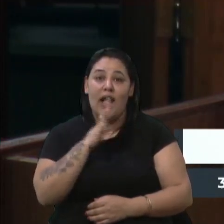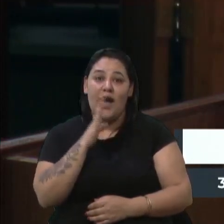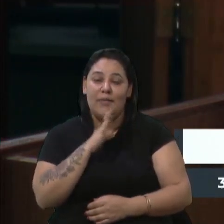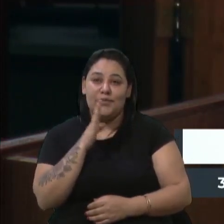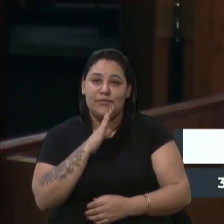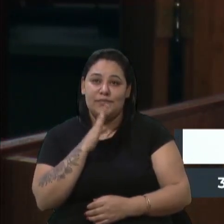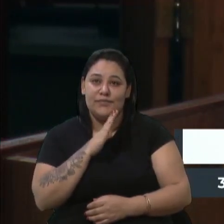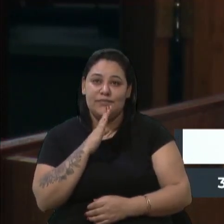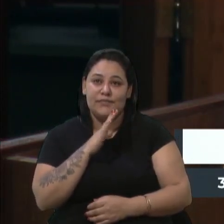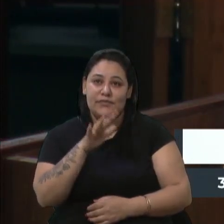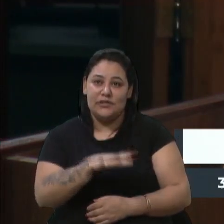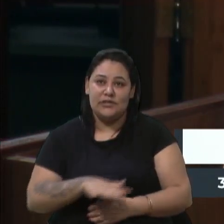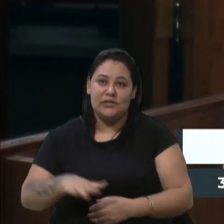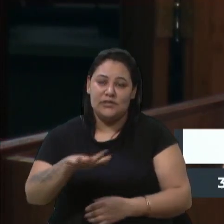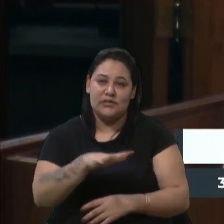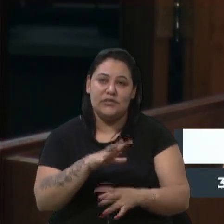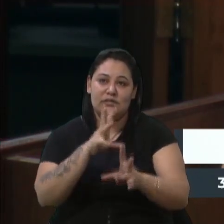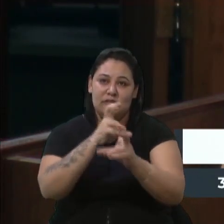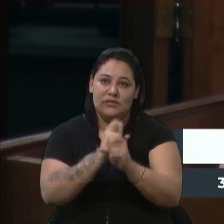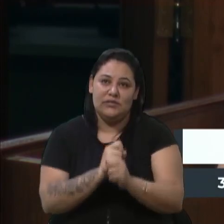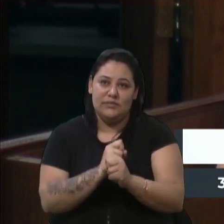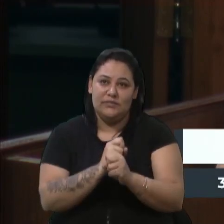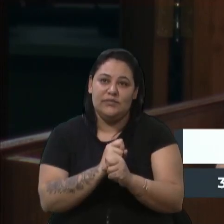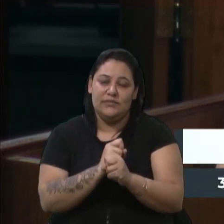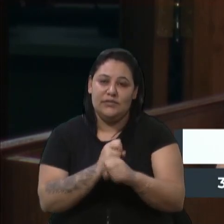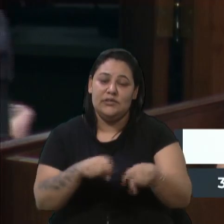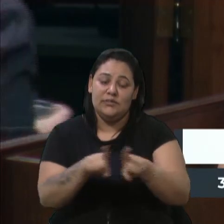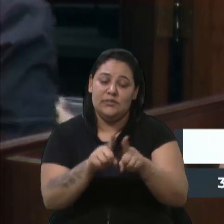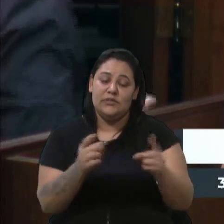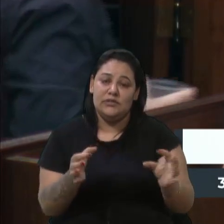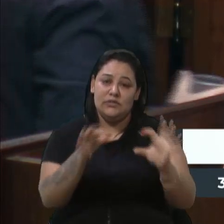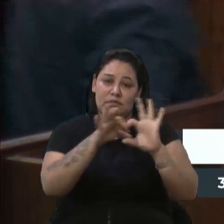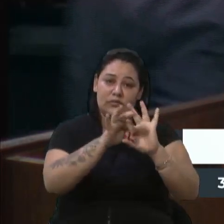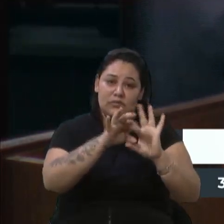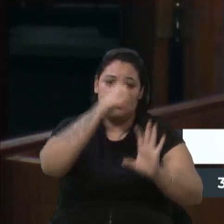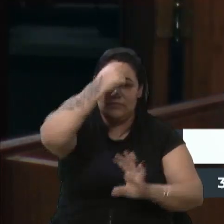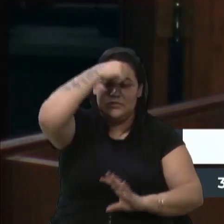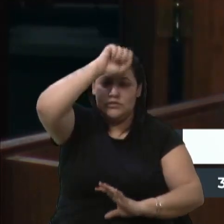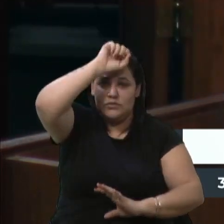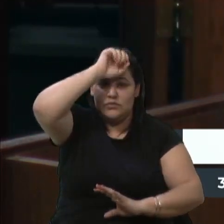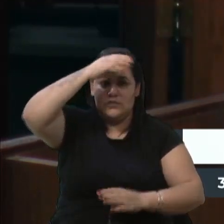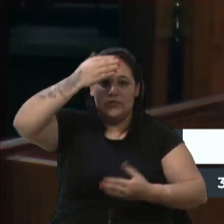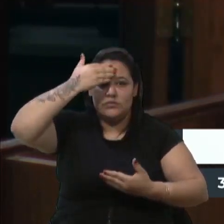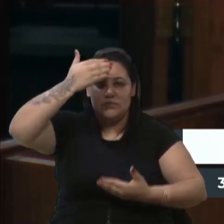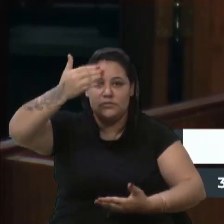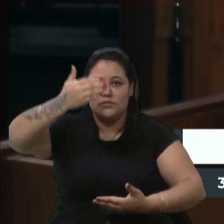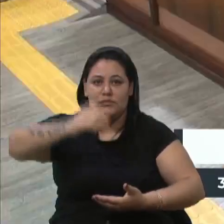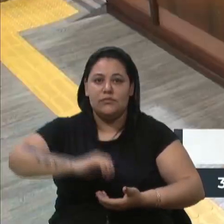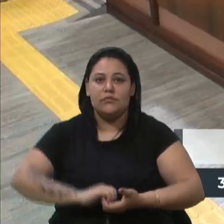do castramóvel e também nesse convênio com a Universidade de Caxias do Sul. Muito obrigado, senhor presidente. Obrigado, Alberto. Declaração.